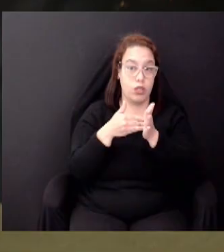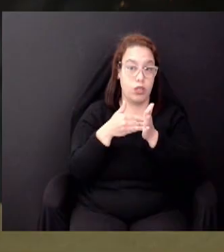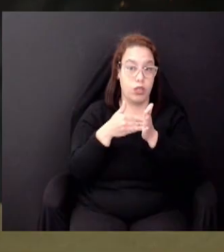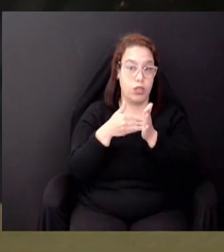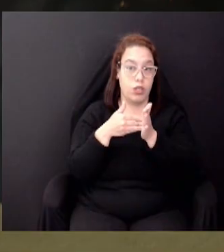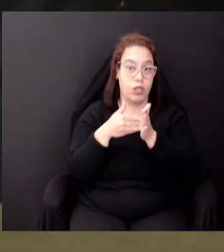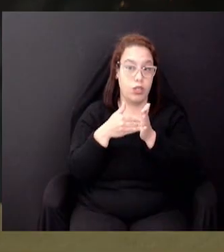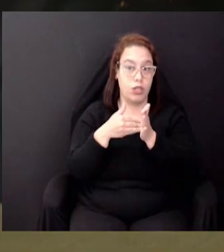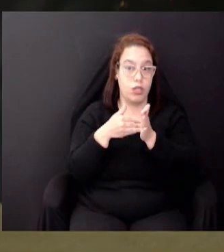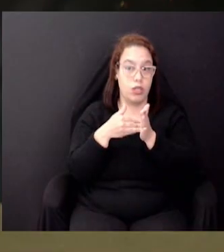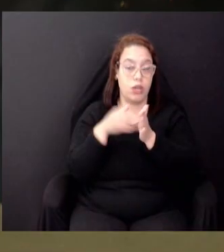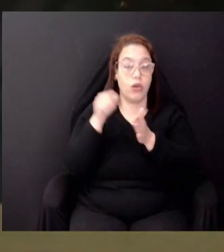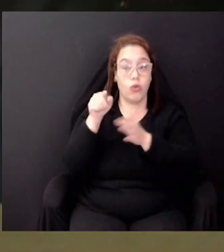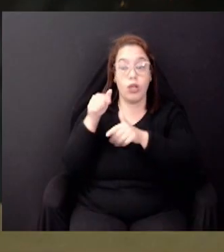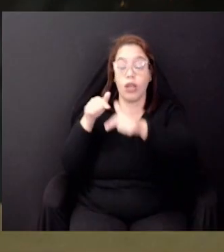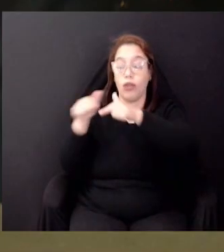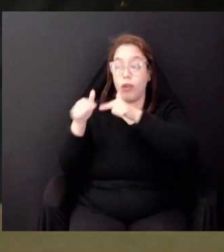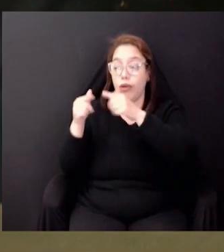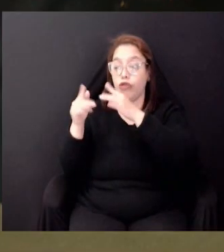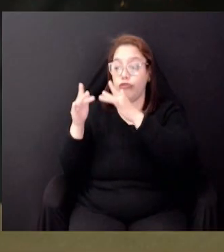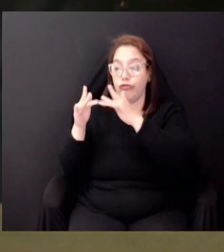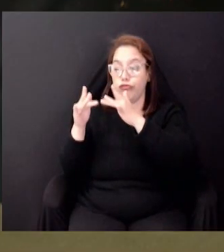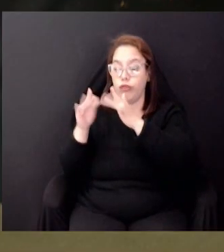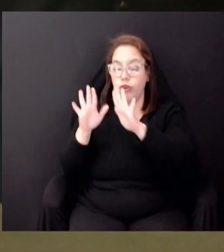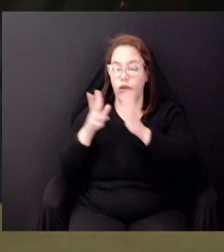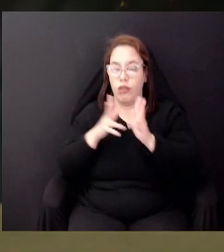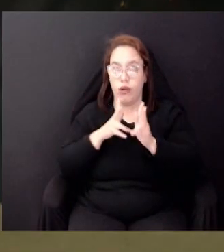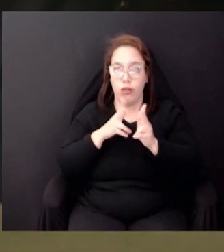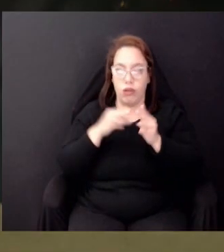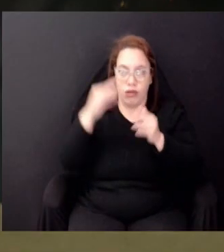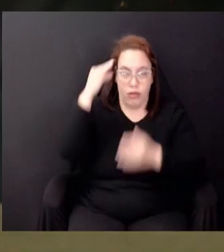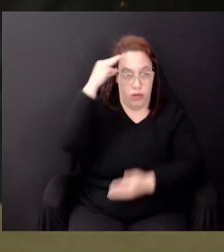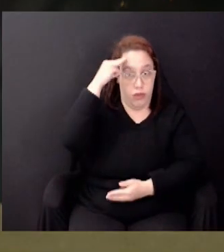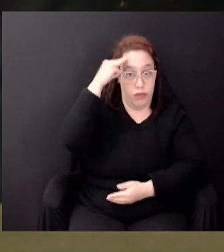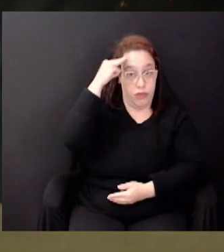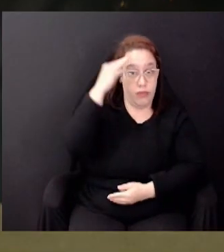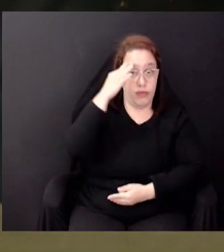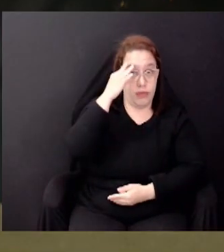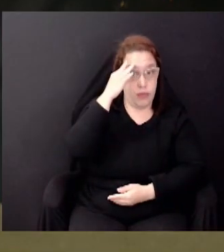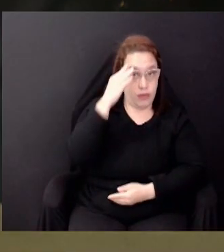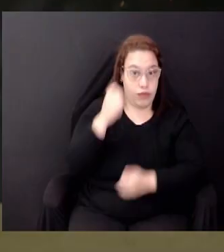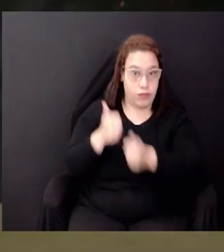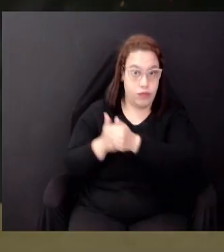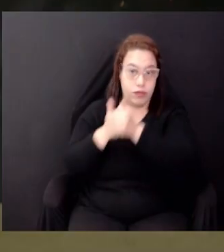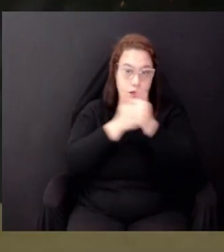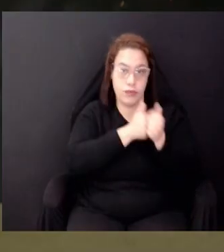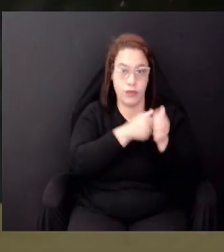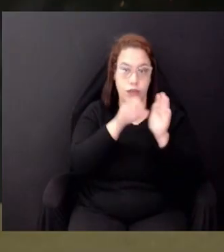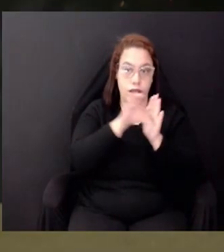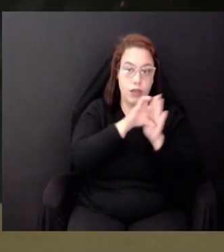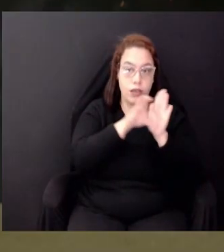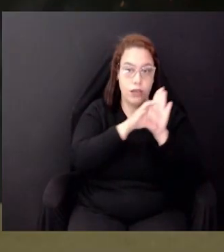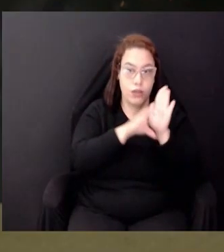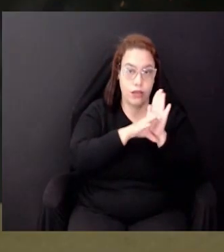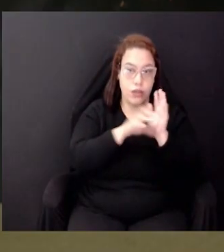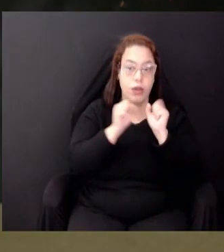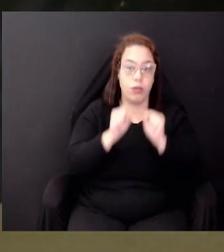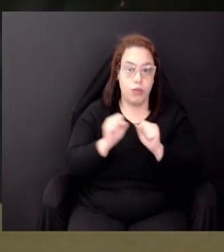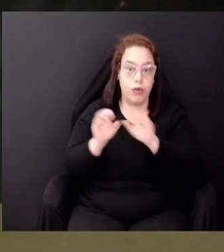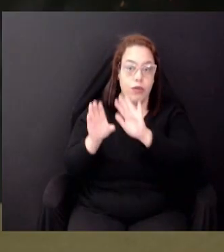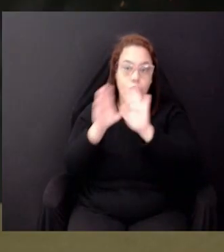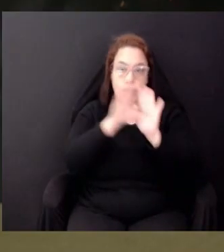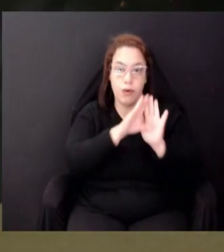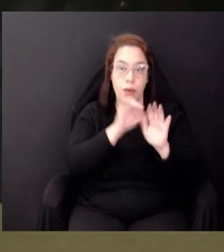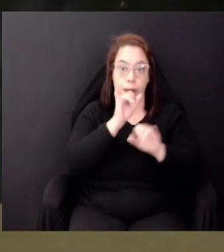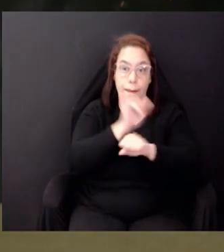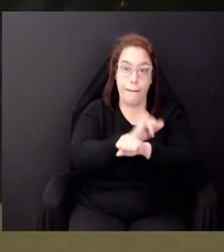seu trabalho para ter um descanso mental. Você sabe que, acho que você acompanhou o programa, se não acompanhou, pode acompanhar, já está no YouTube e